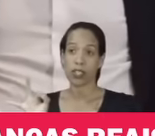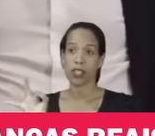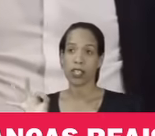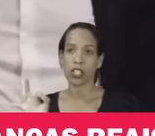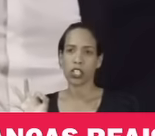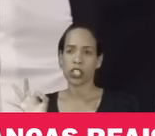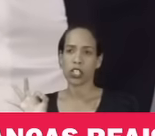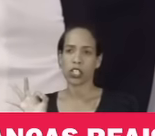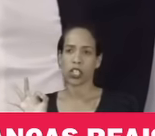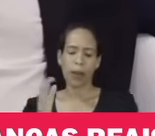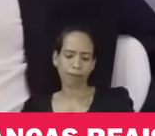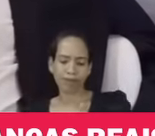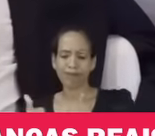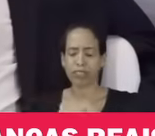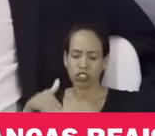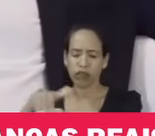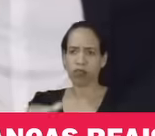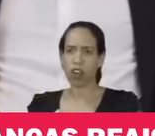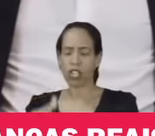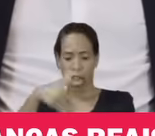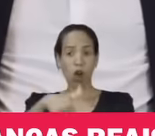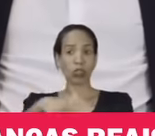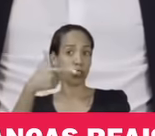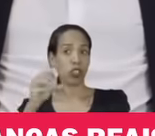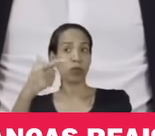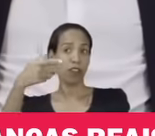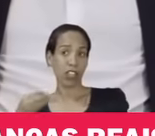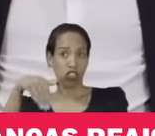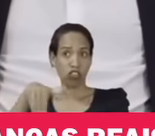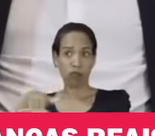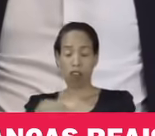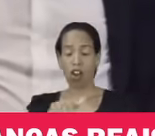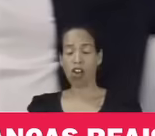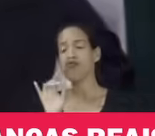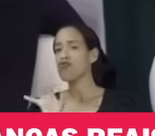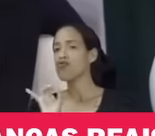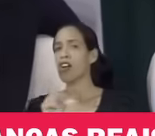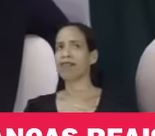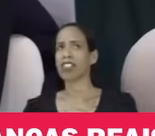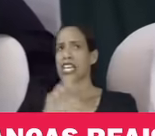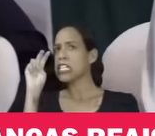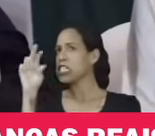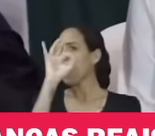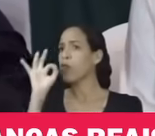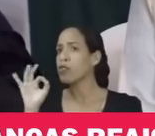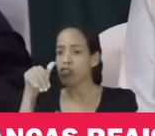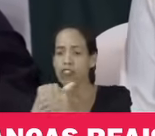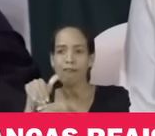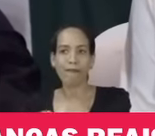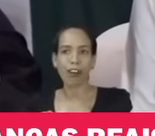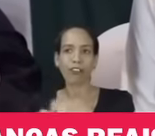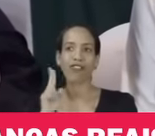de preferência eleitoral, na última eleição de 2020, só teve 5% de voto